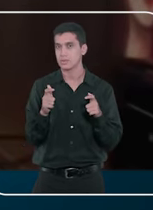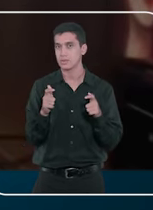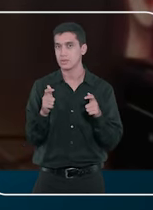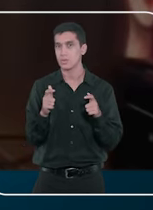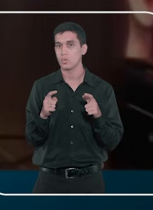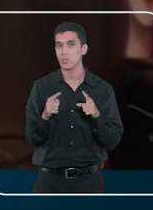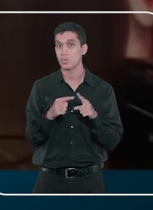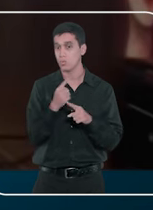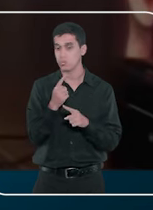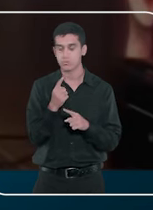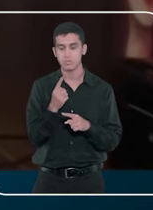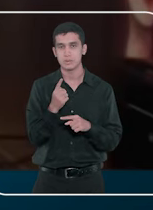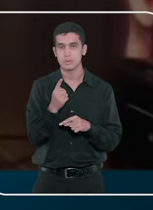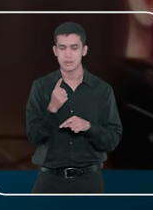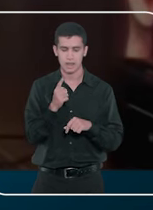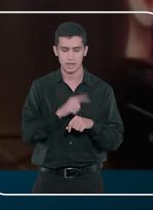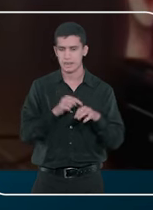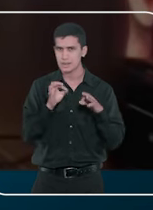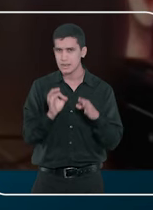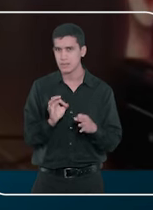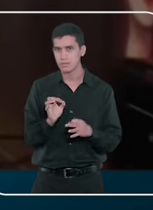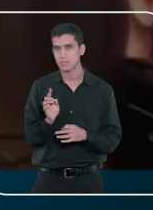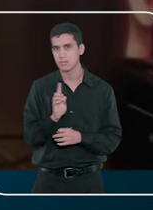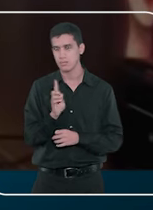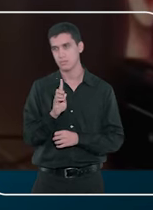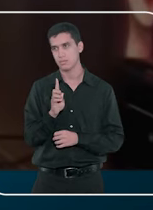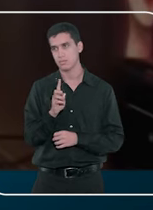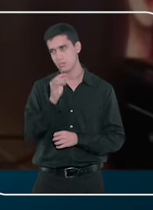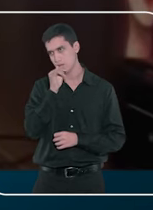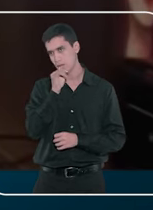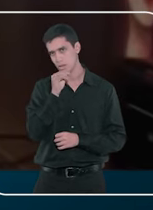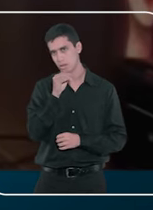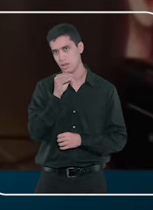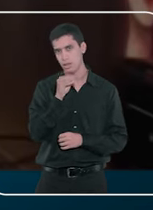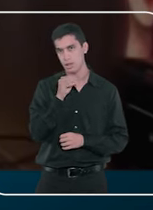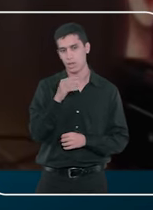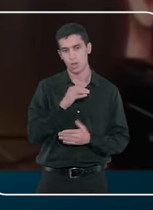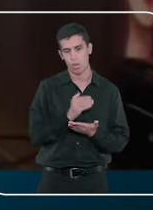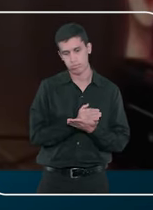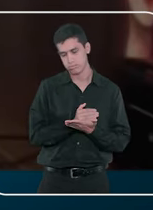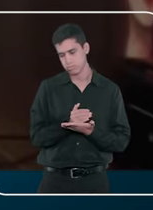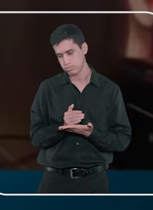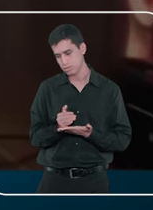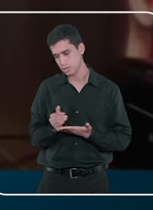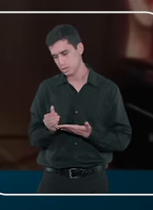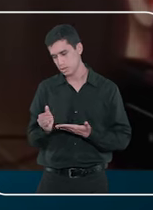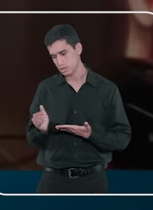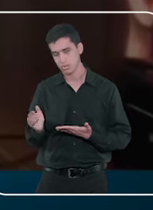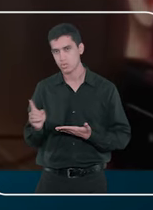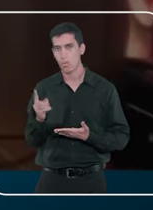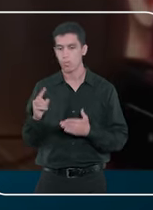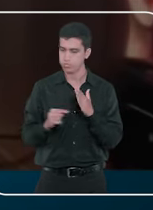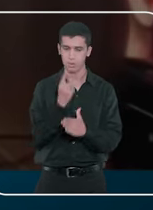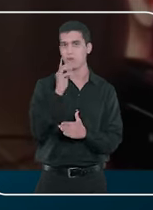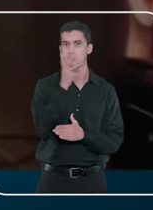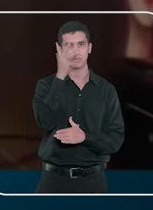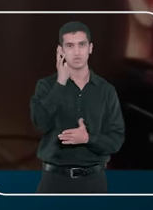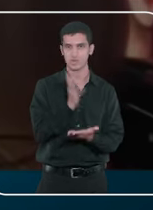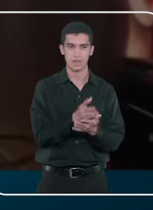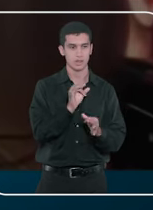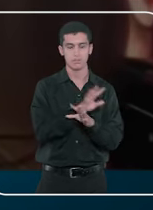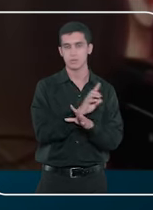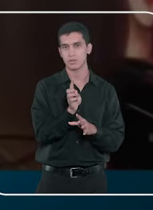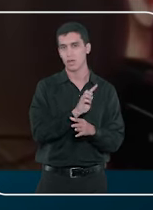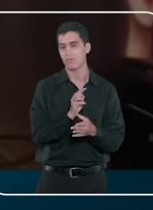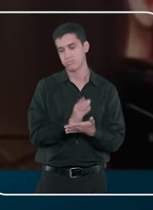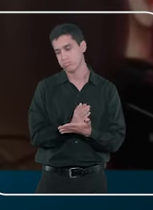ato pontual, ela é um processo de celebração. E esse processo, em sentido lato,